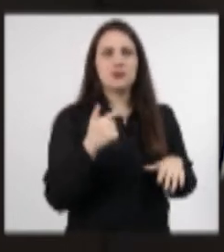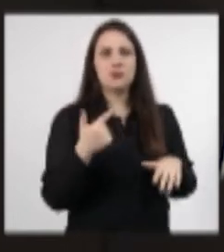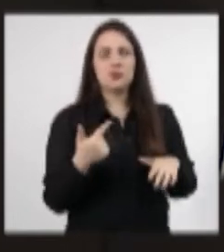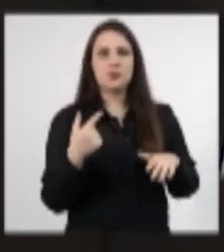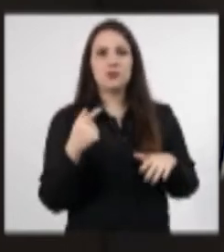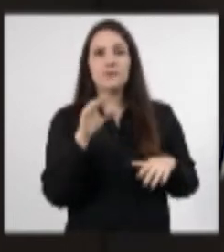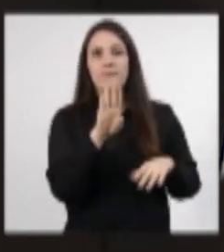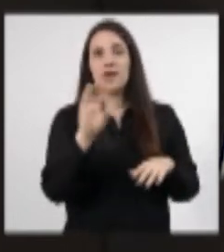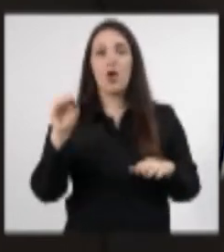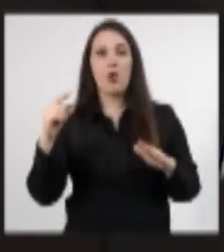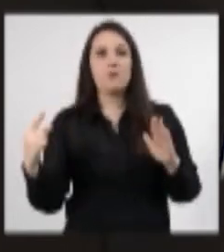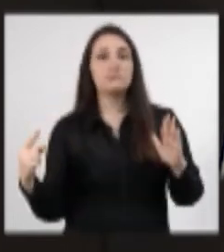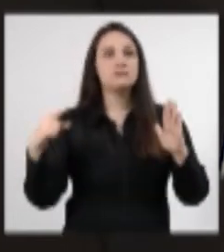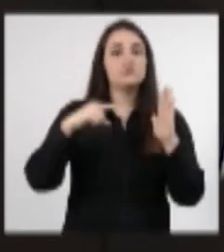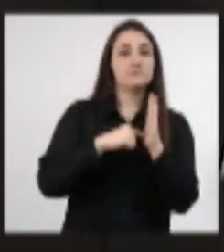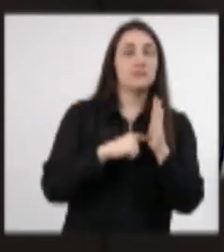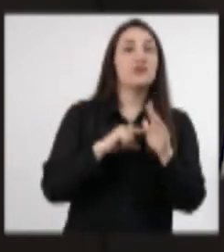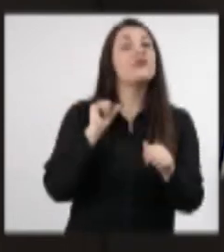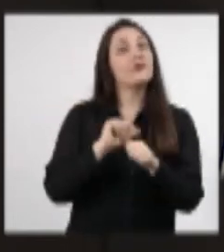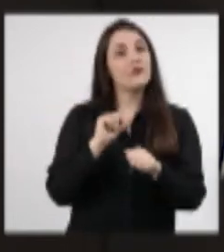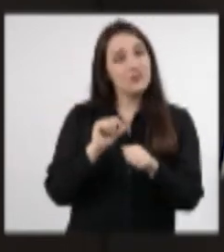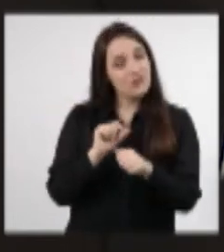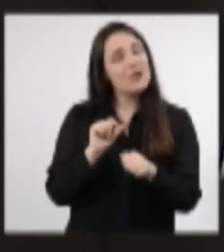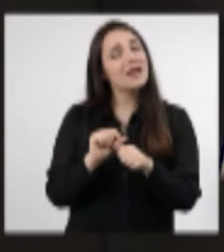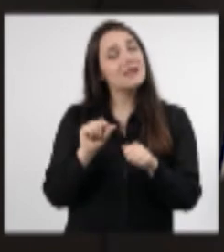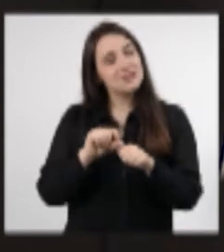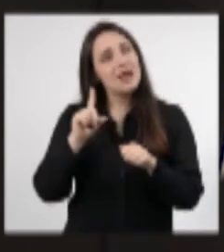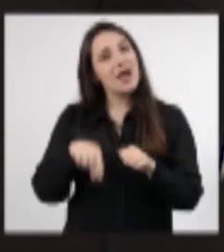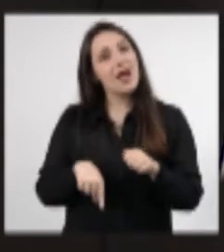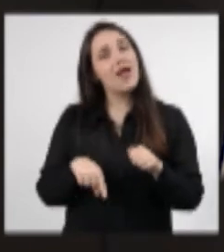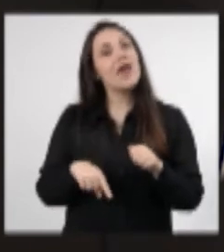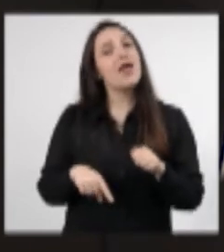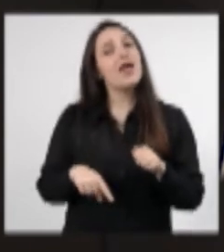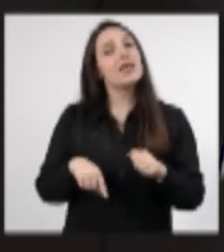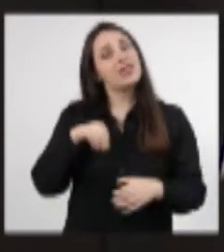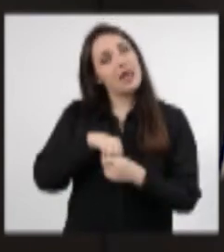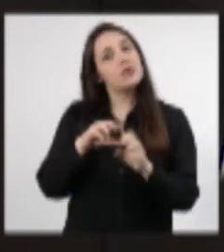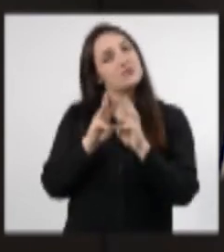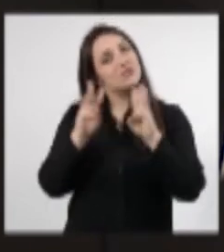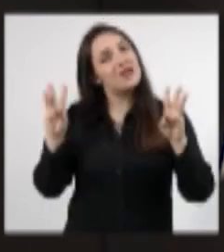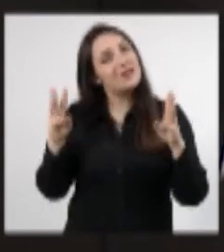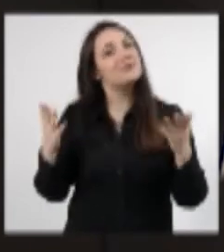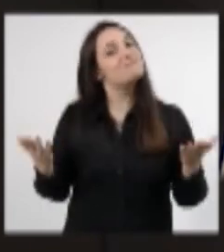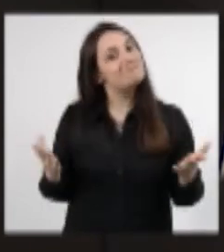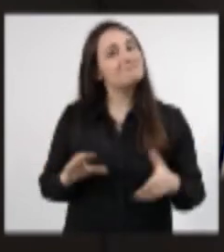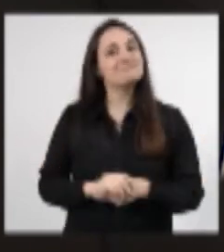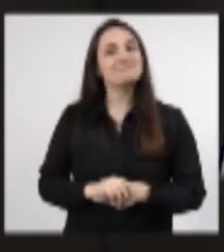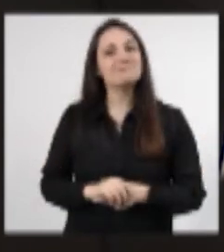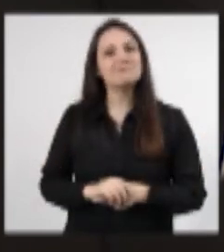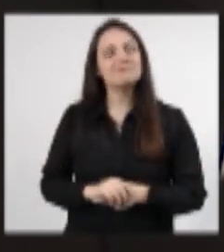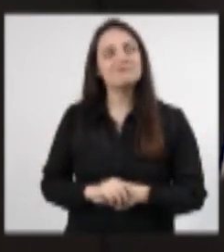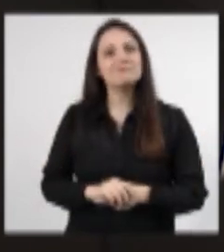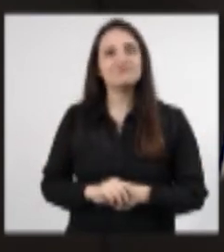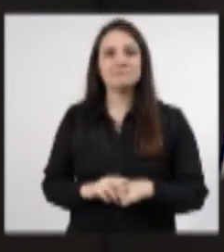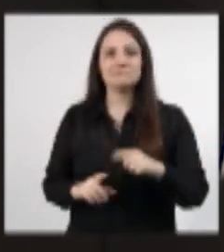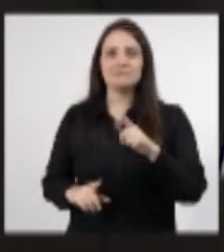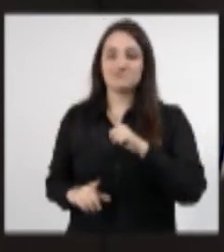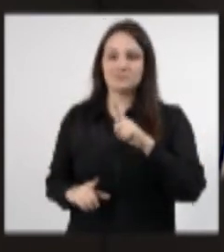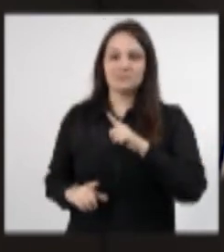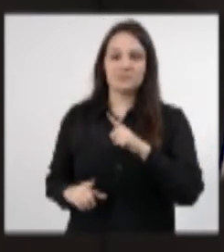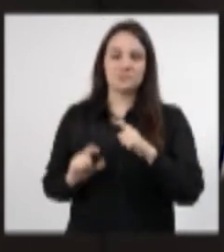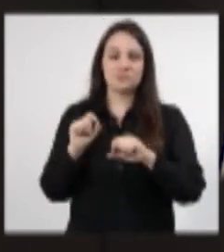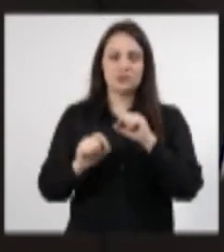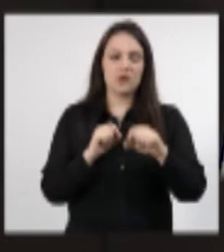202 ocorrências de extravio feitas pela Devir. Isso significa o quê? 202 pessoas a